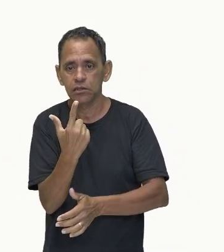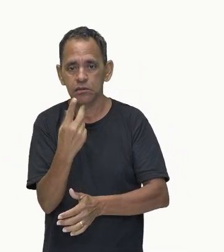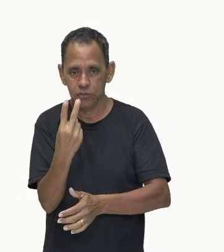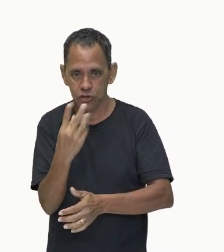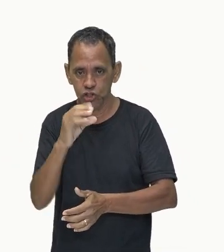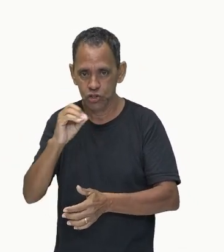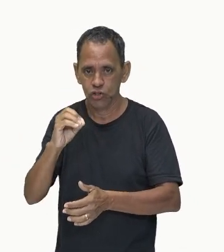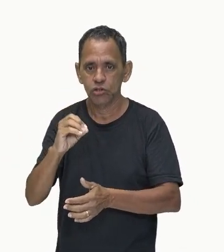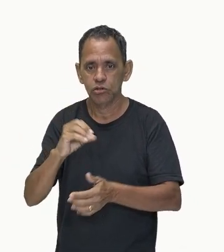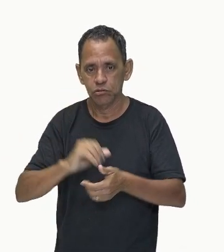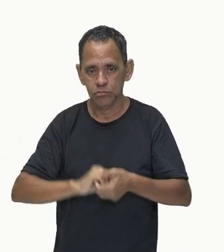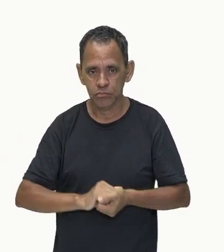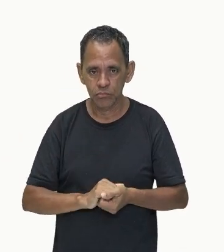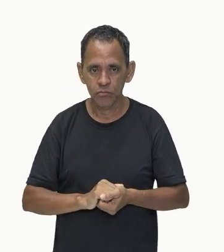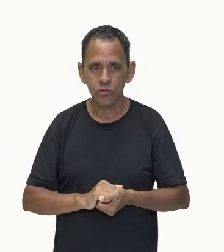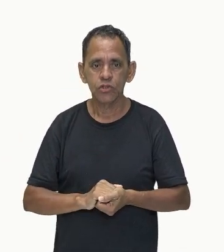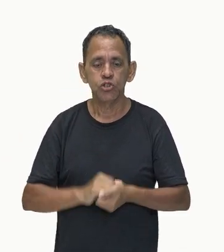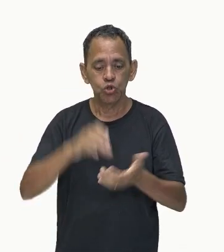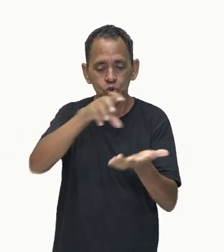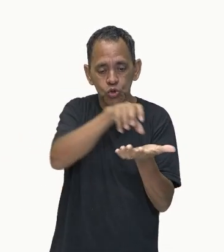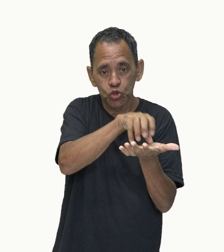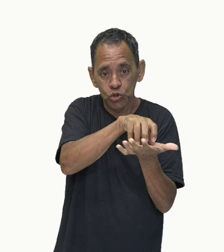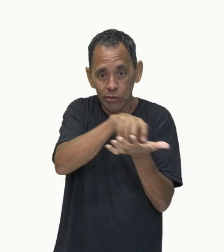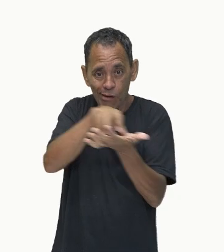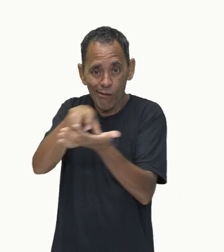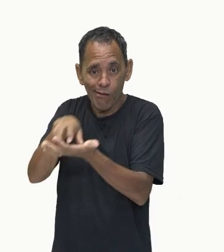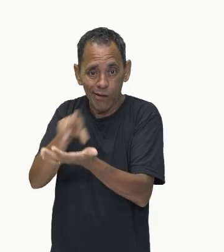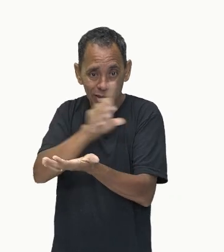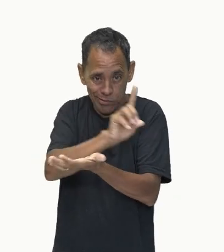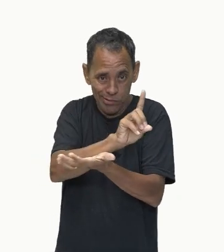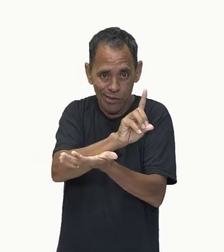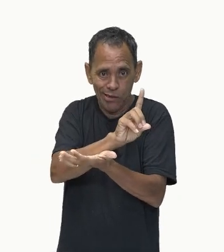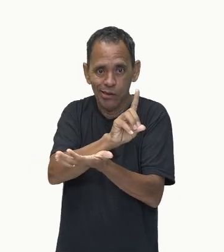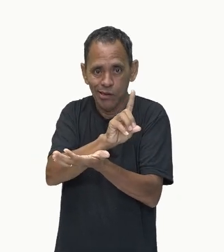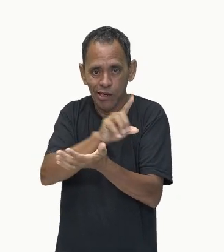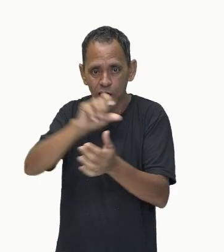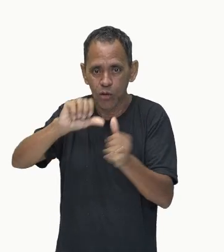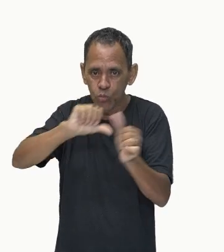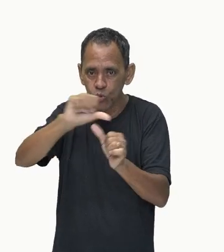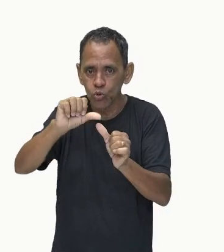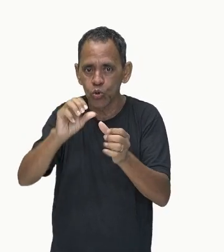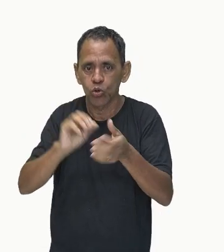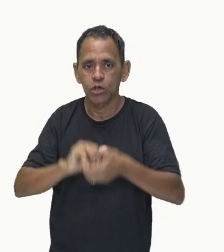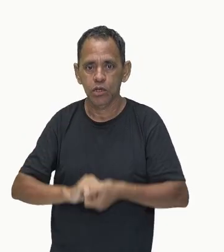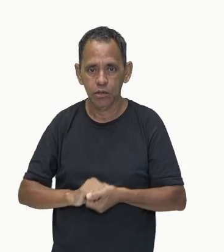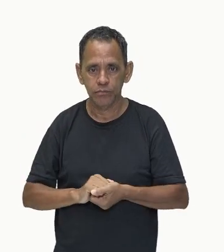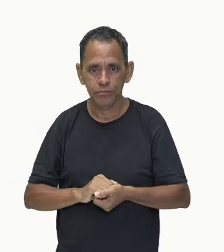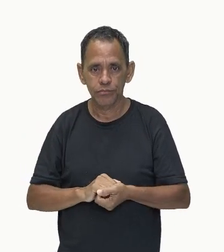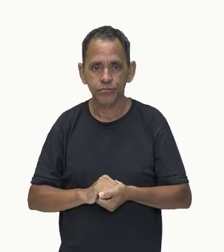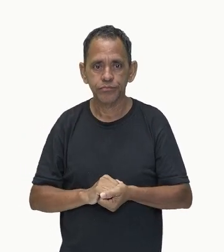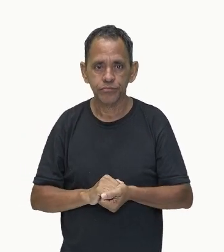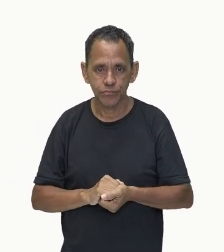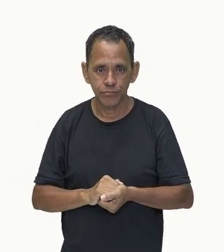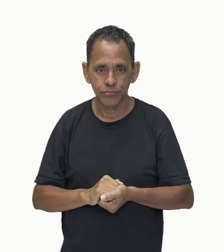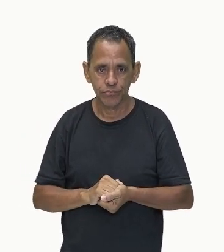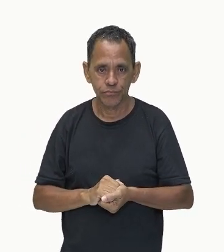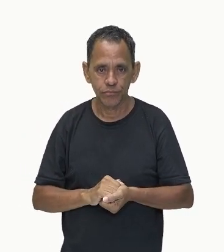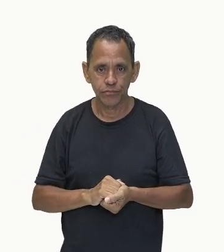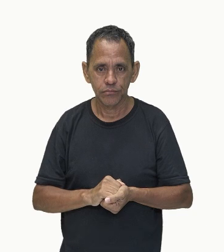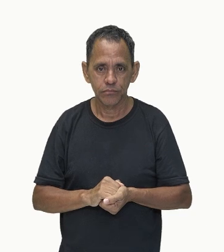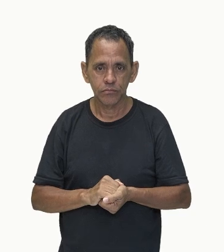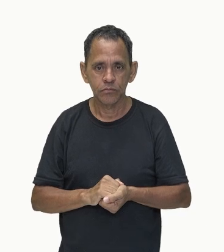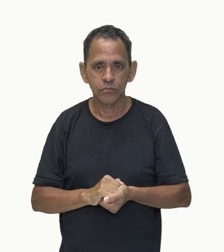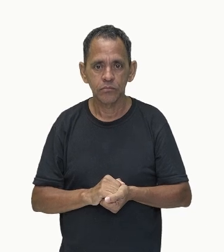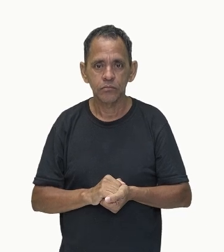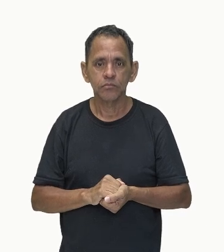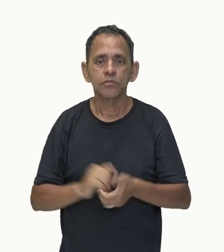0 até 30 metros. Então eu quero o trabalho dessa força para quando esse